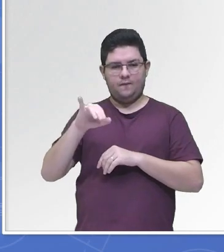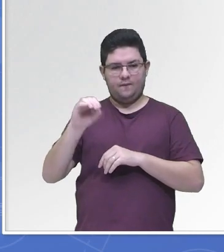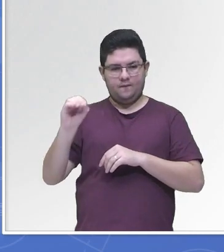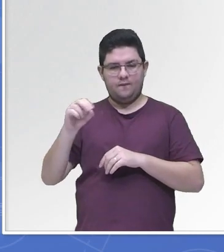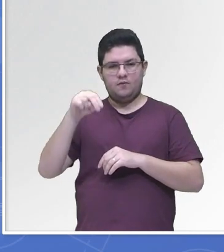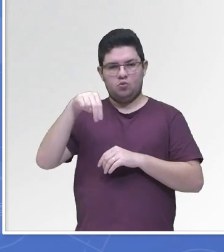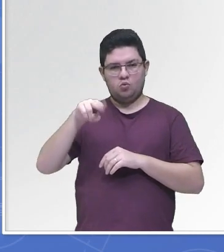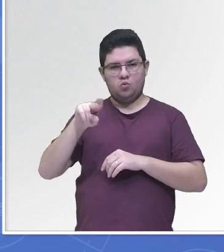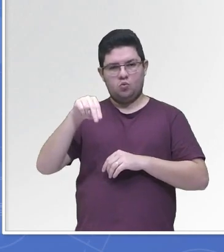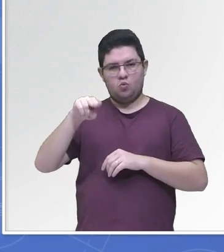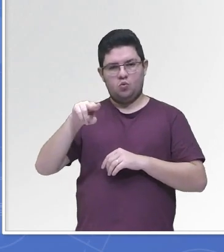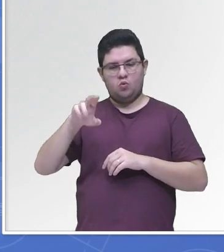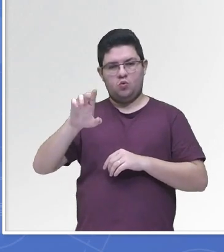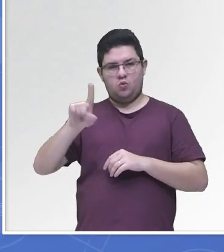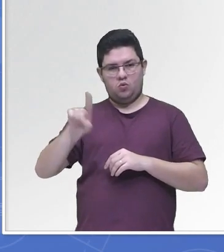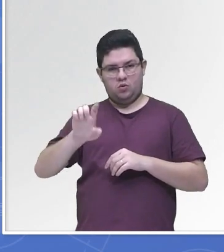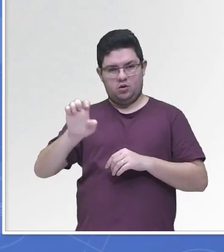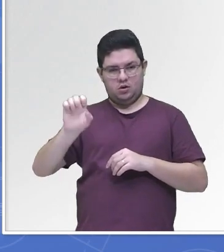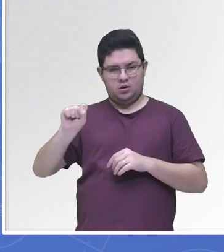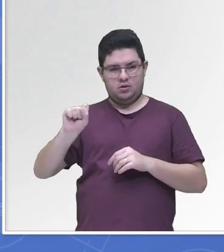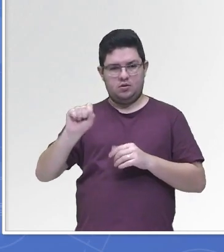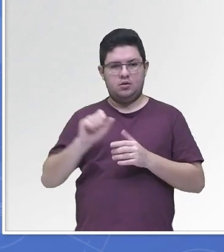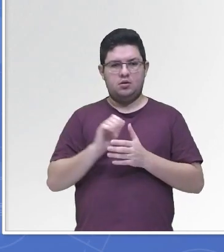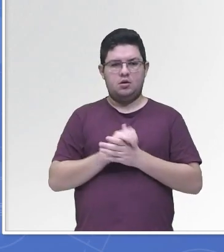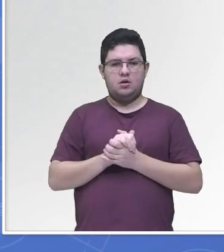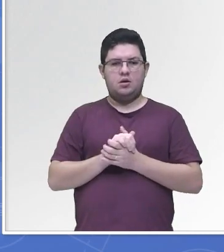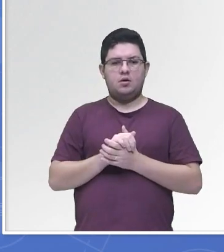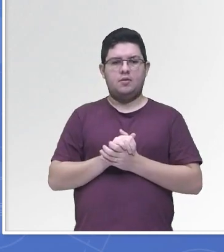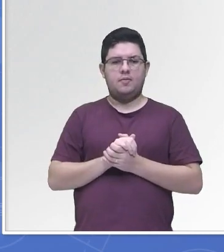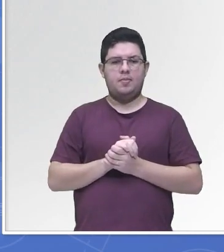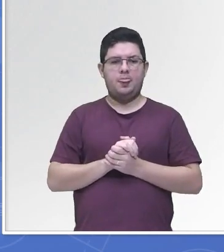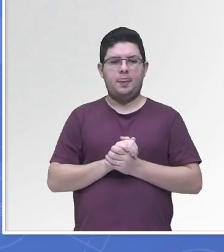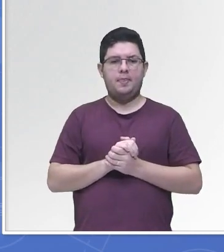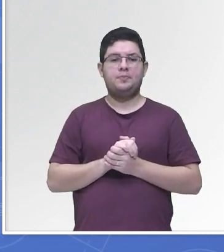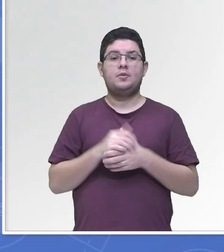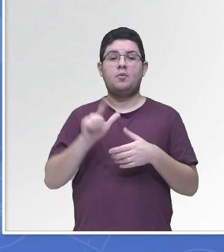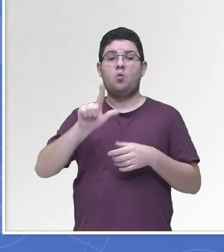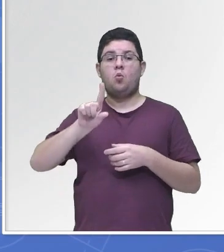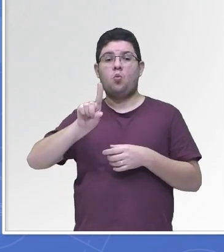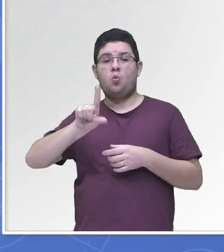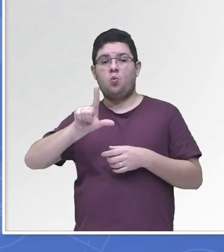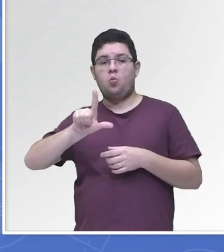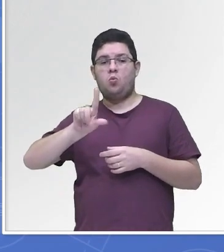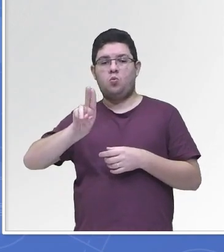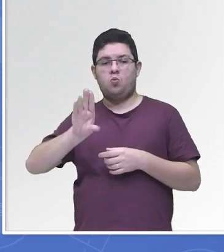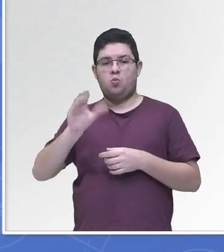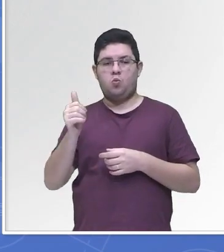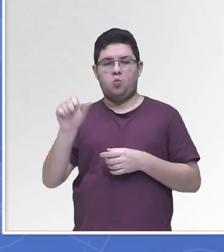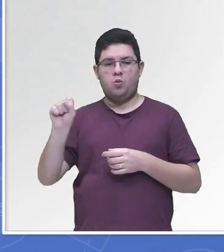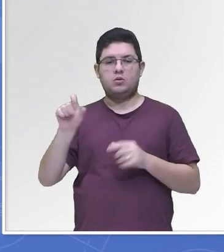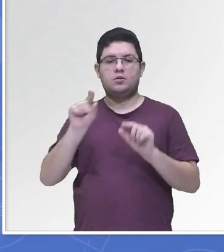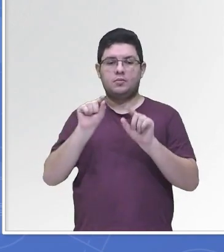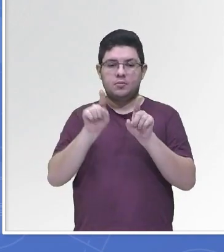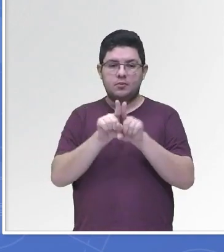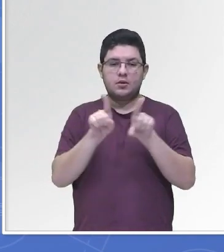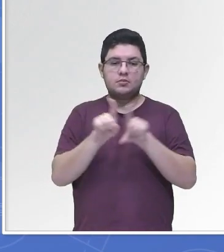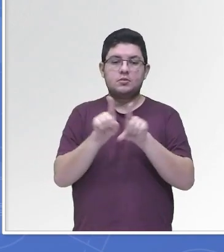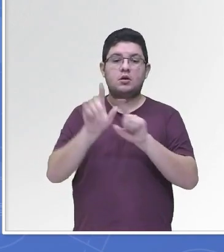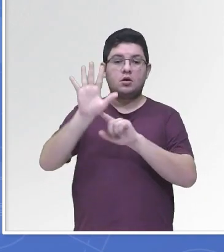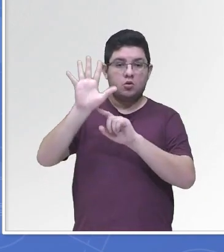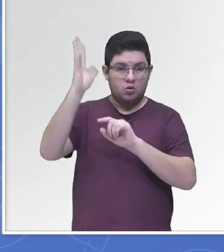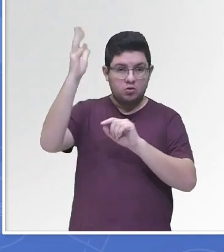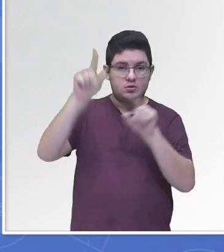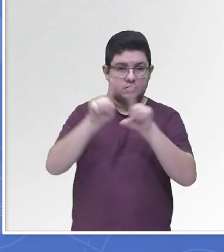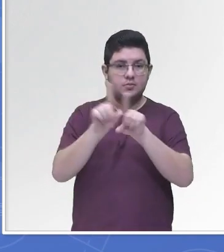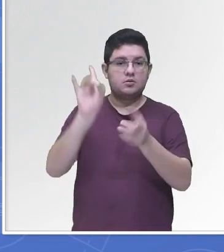participação aqui. Muito bem, gente, olha só, o Lucas também falou, né, por acontecimentos e fatos também, né, chegam assim,